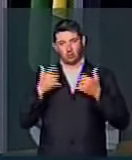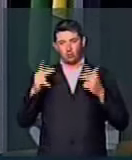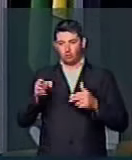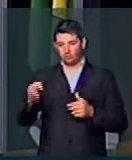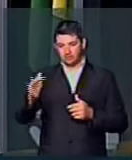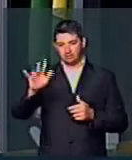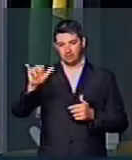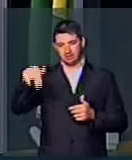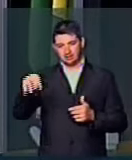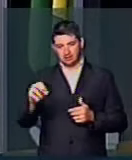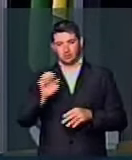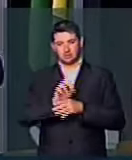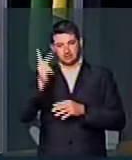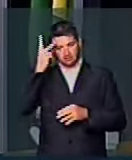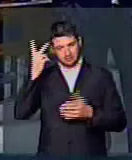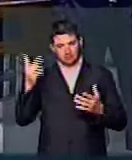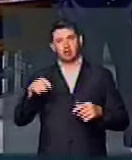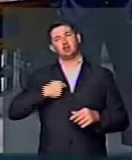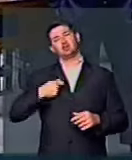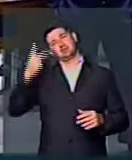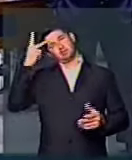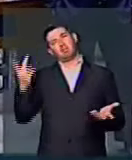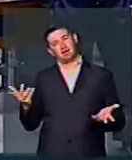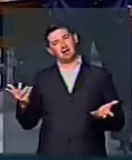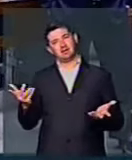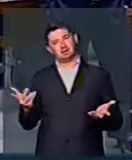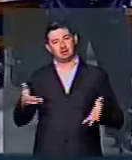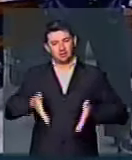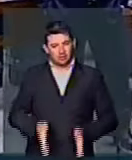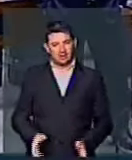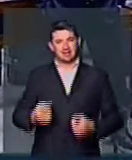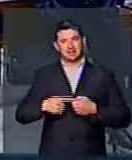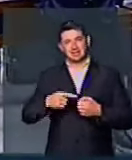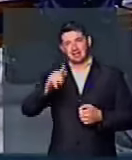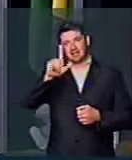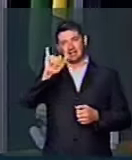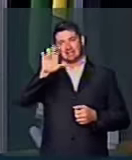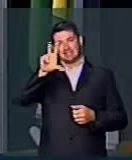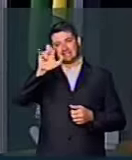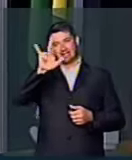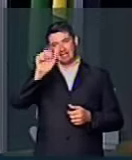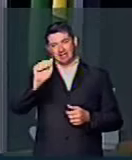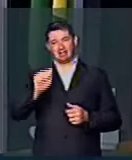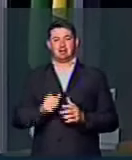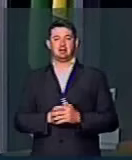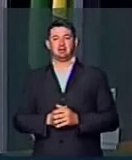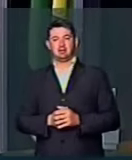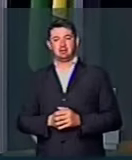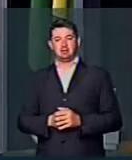você, Feliciano, o nosso querido estado de São Paulo. Porque eu sou paulista, né? Eu sou nascido na cidade de Glicério, perto de